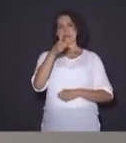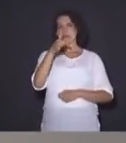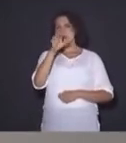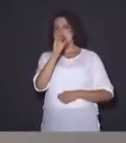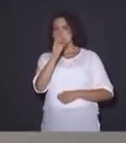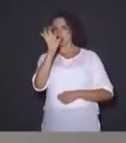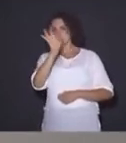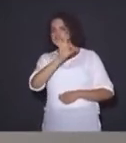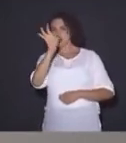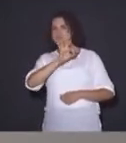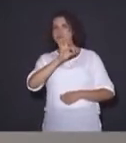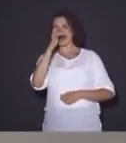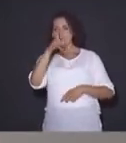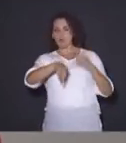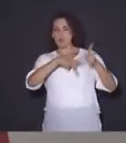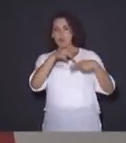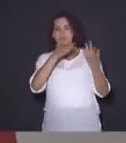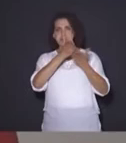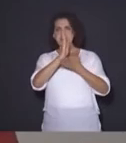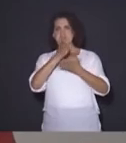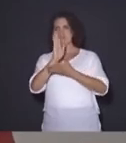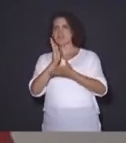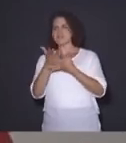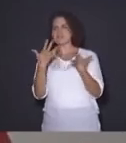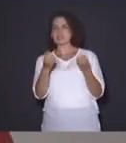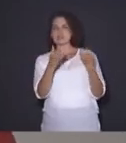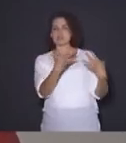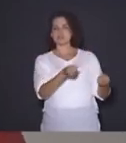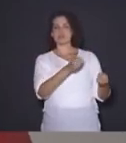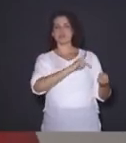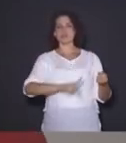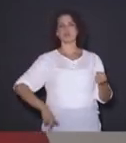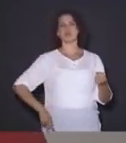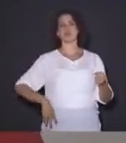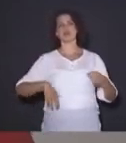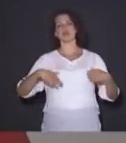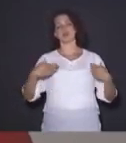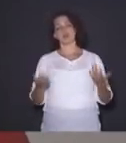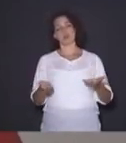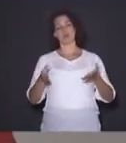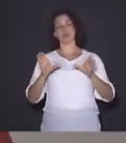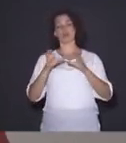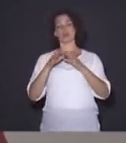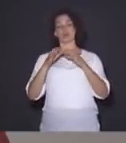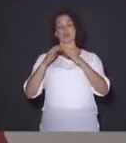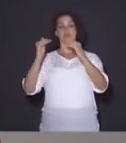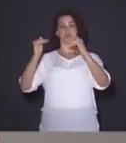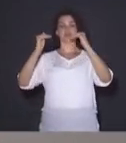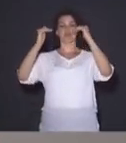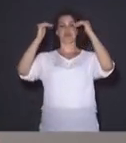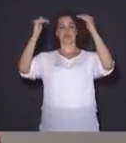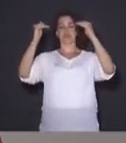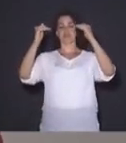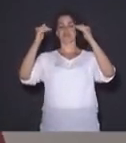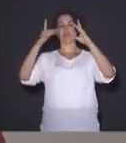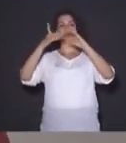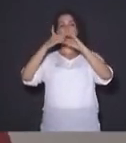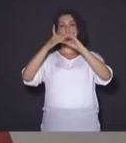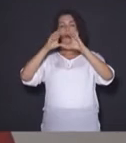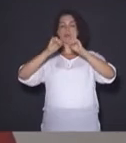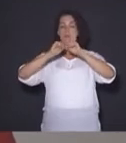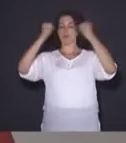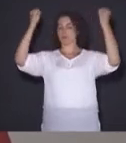e ali a elite rompeu pacto democrático e impôs uma